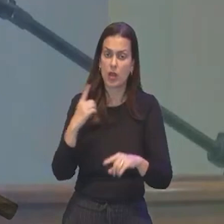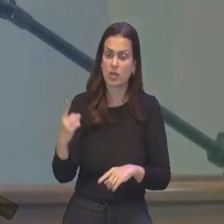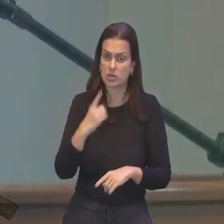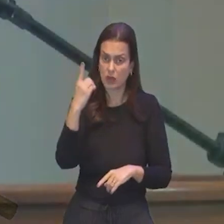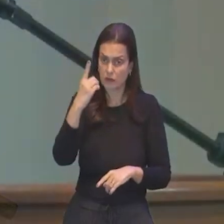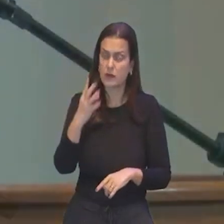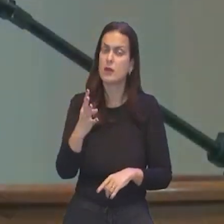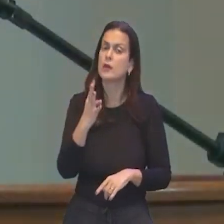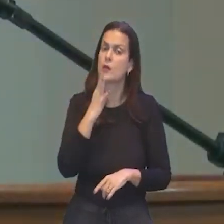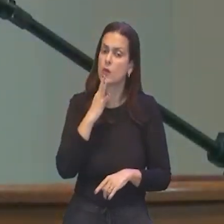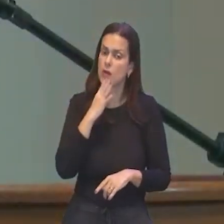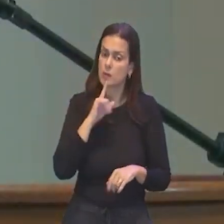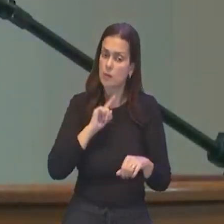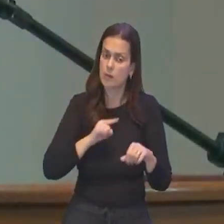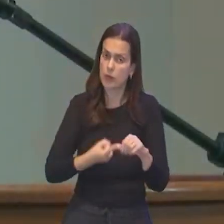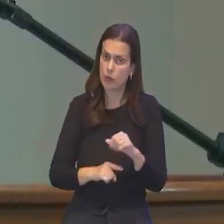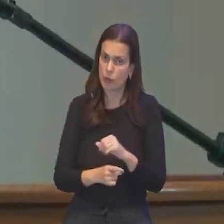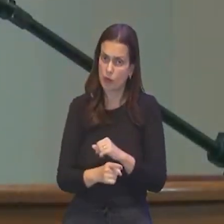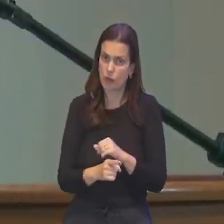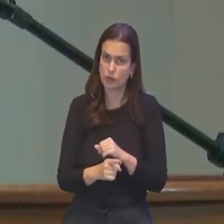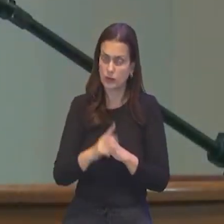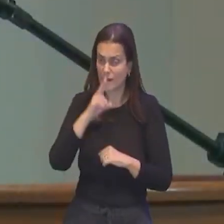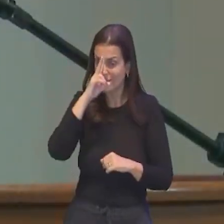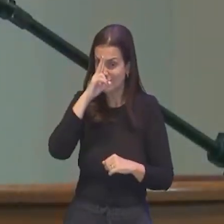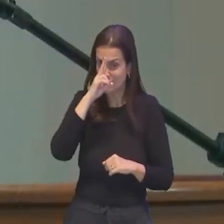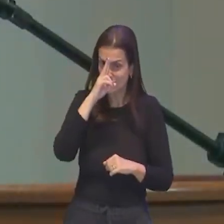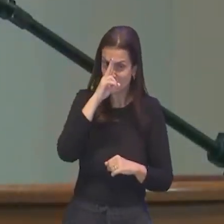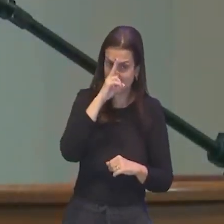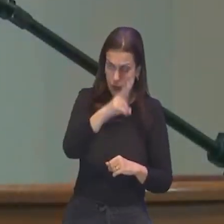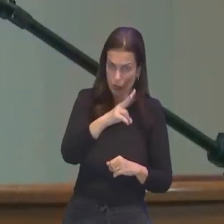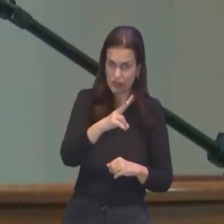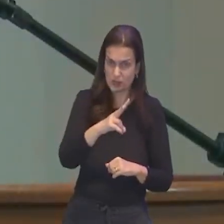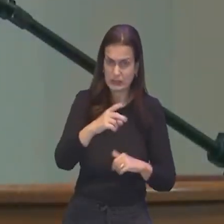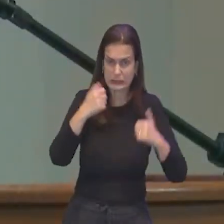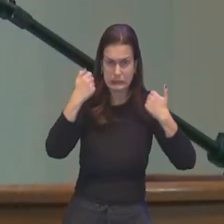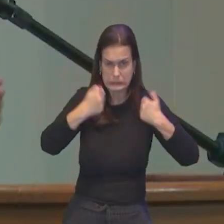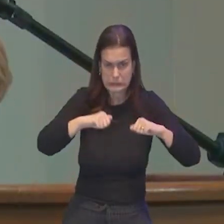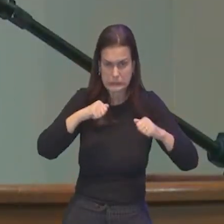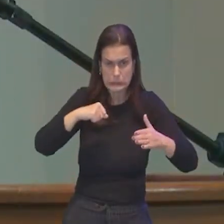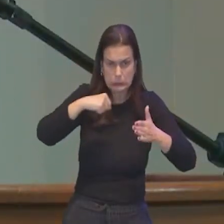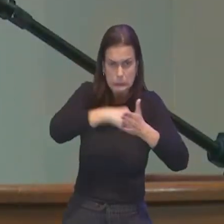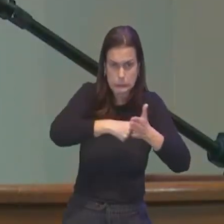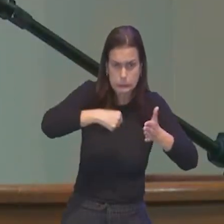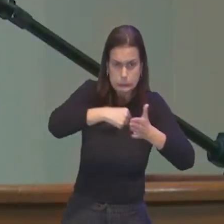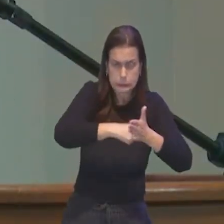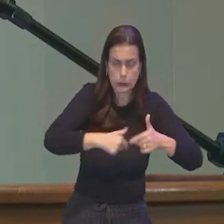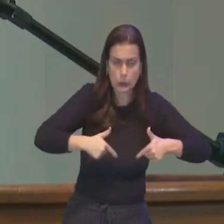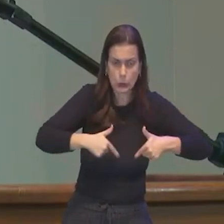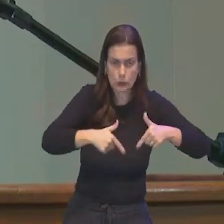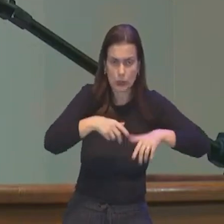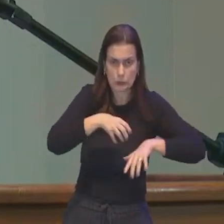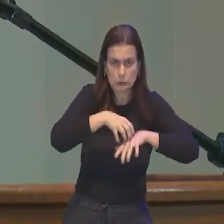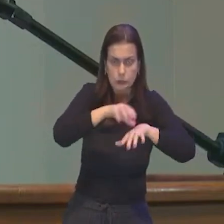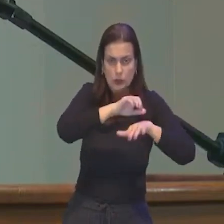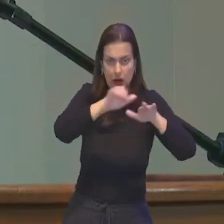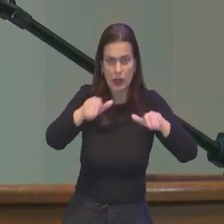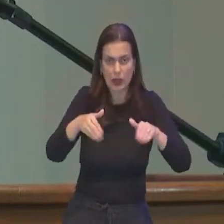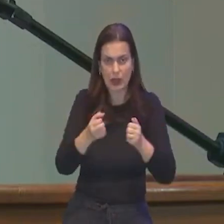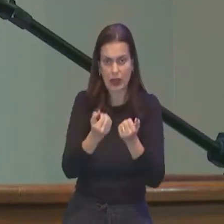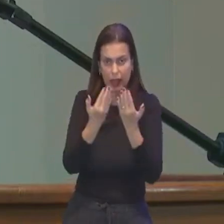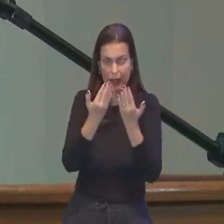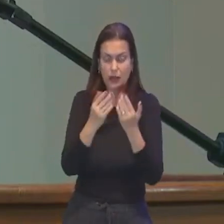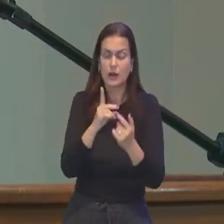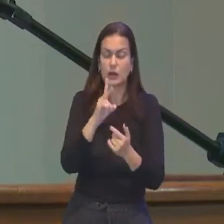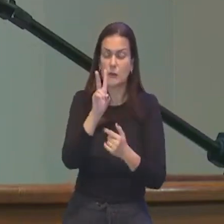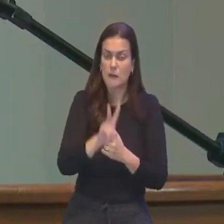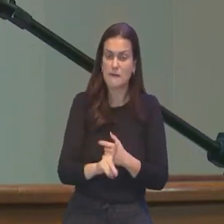conhecedor da força que ele despendeu para lutar e para trazer a arca, uma